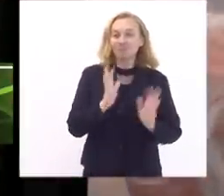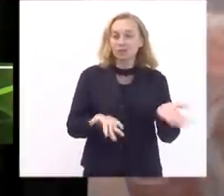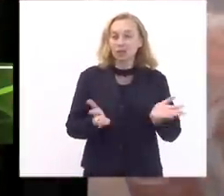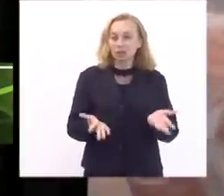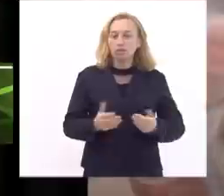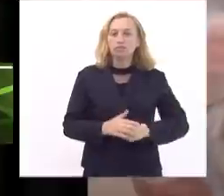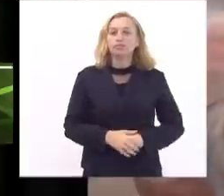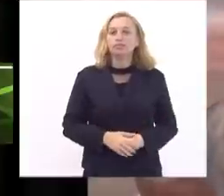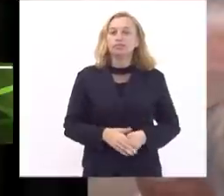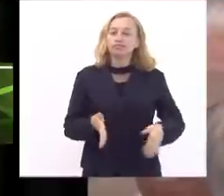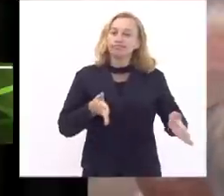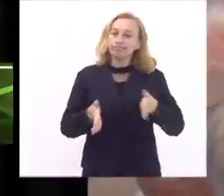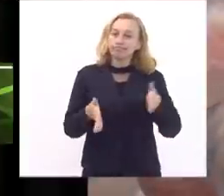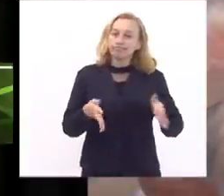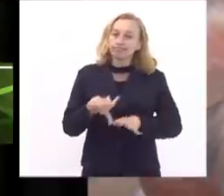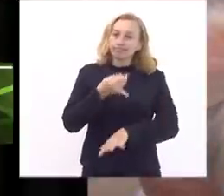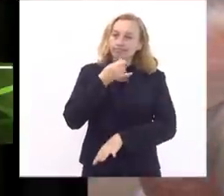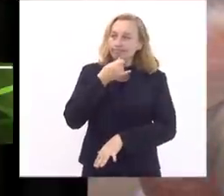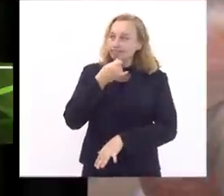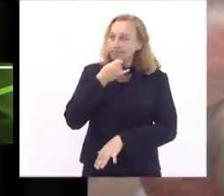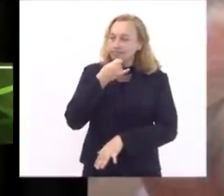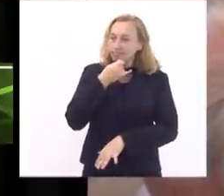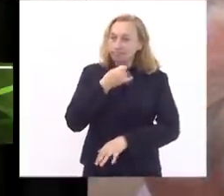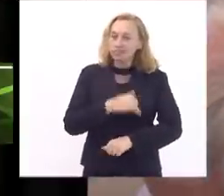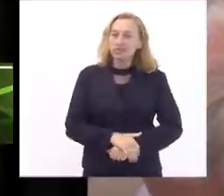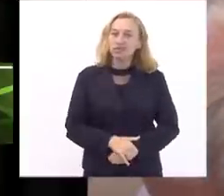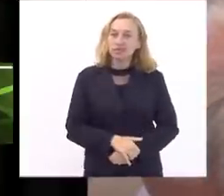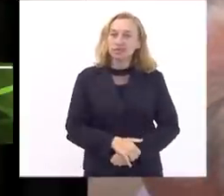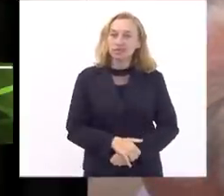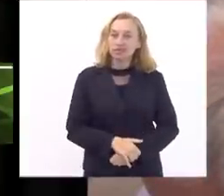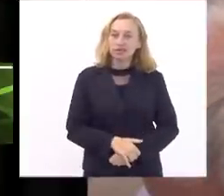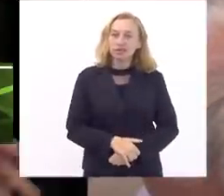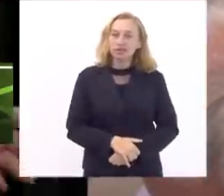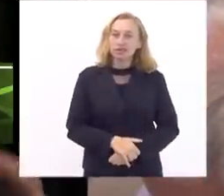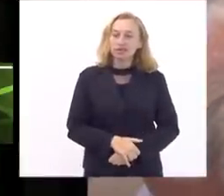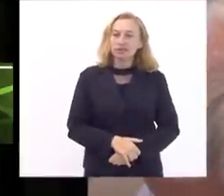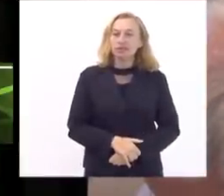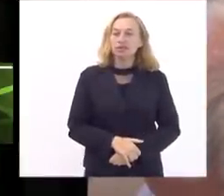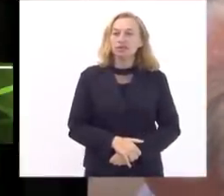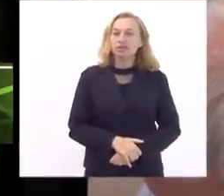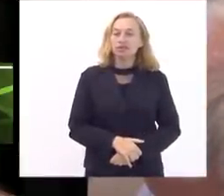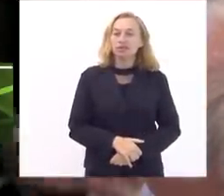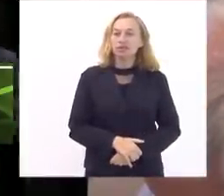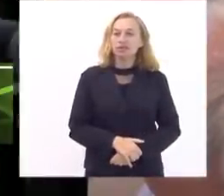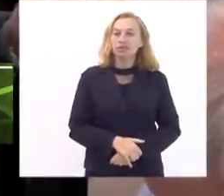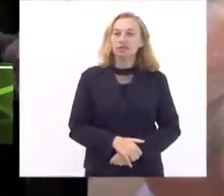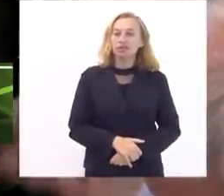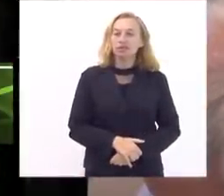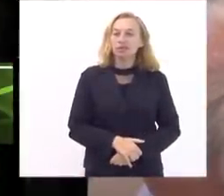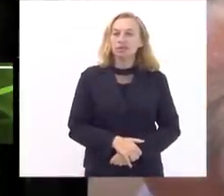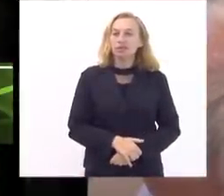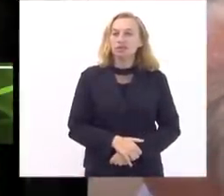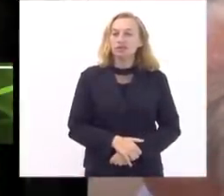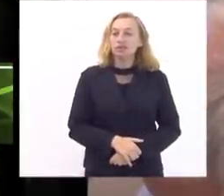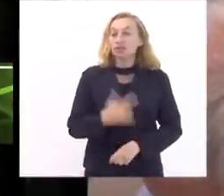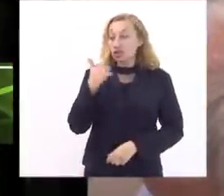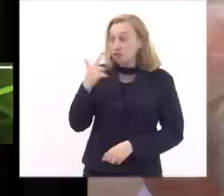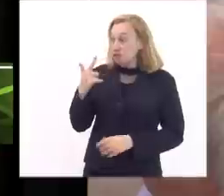essa tribulação, estão passando todo esse percalço de ver a companhia que eles tanto